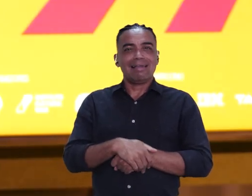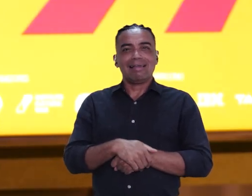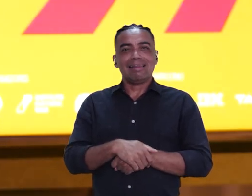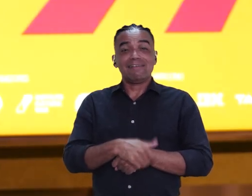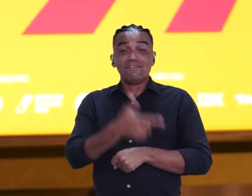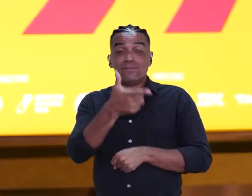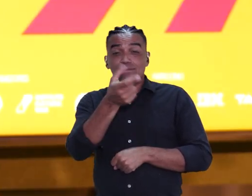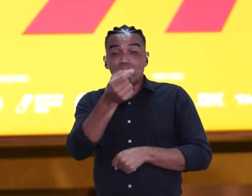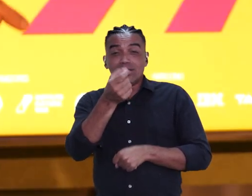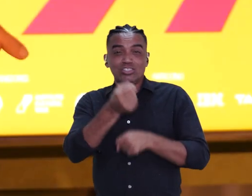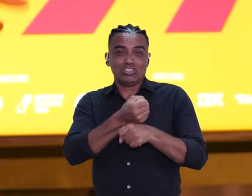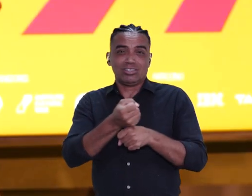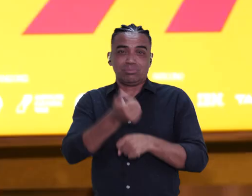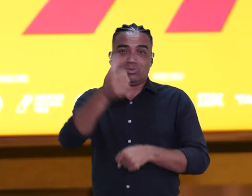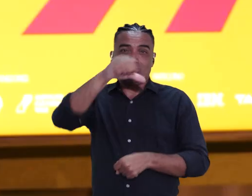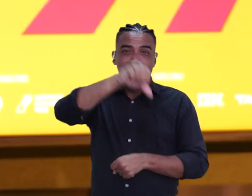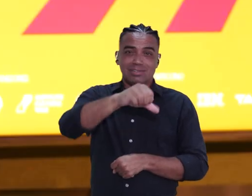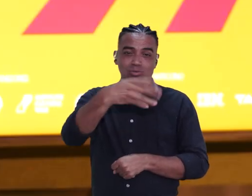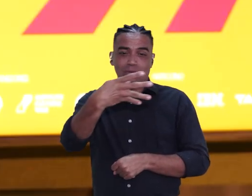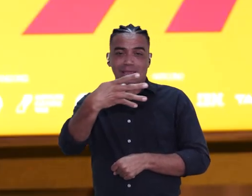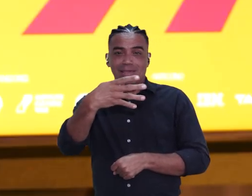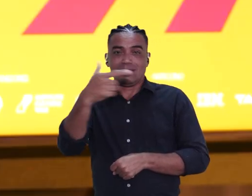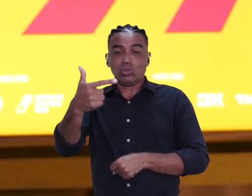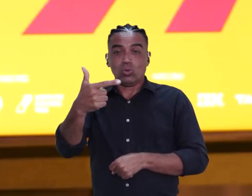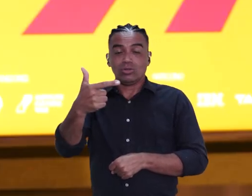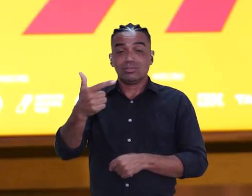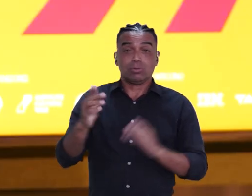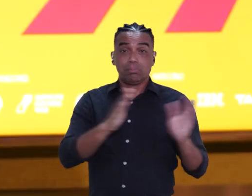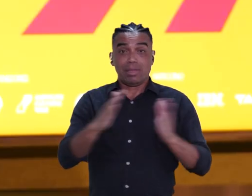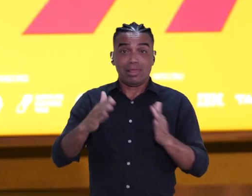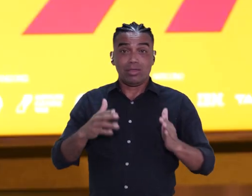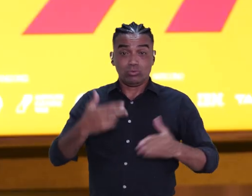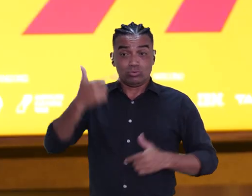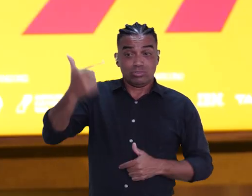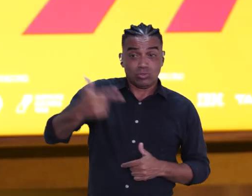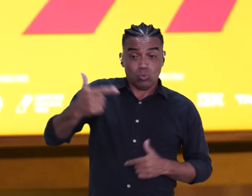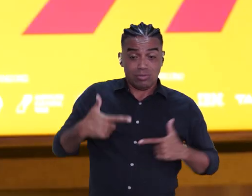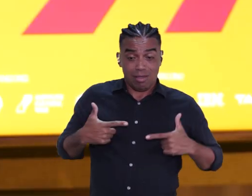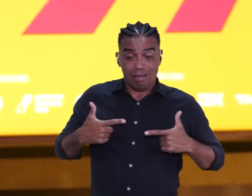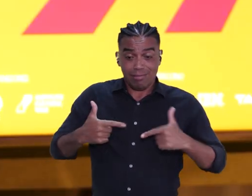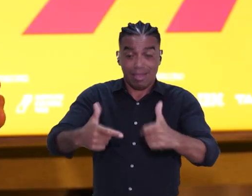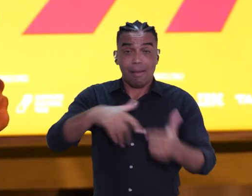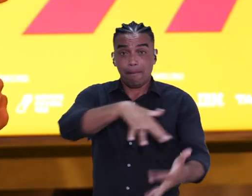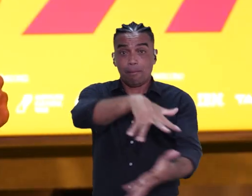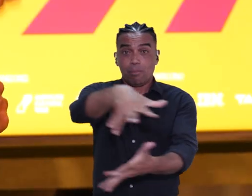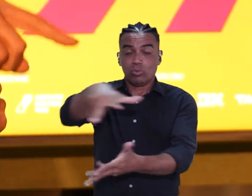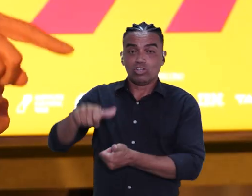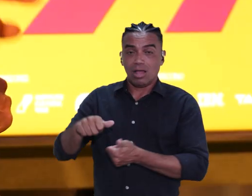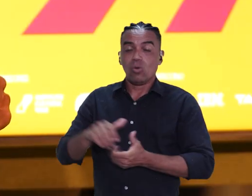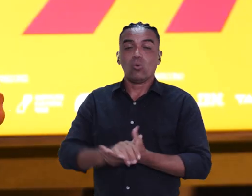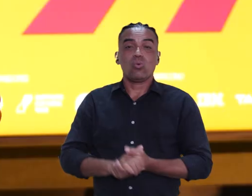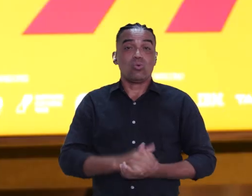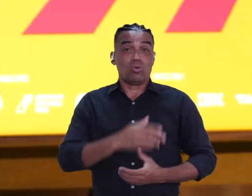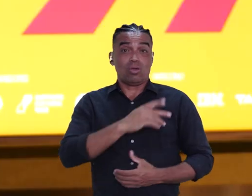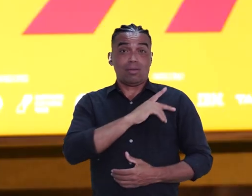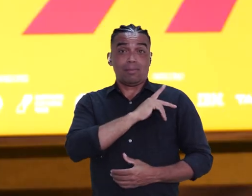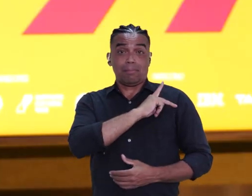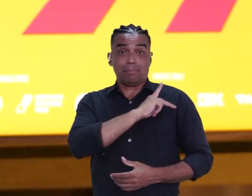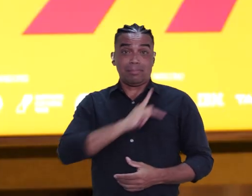até 42, quando durante a Segunda Guerra Mundial o governo, no Getúlio